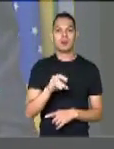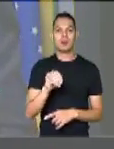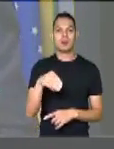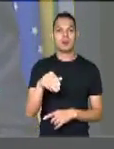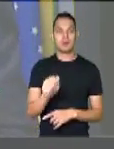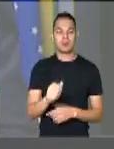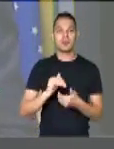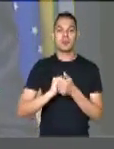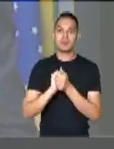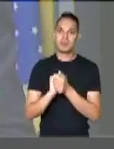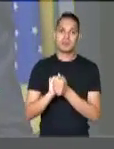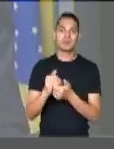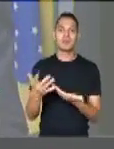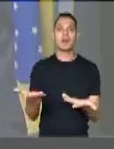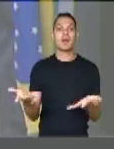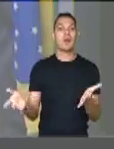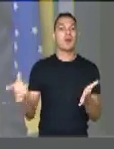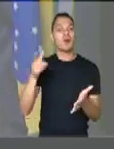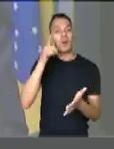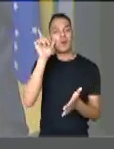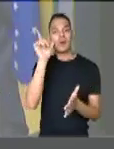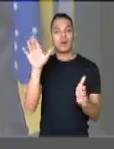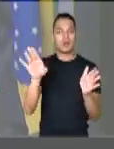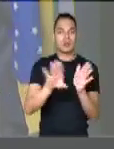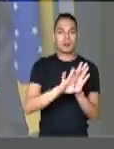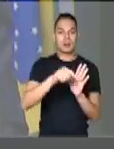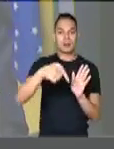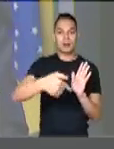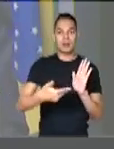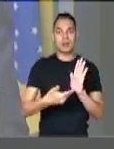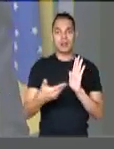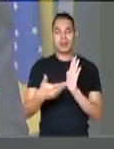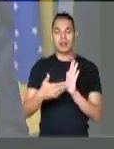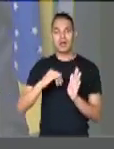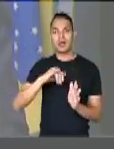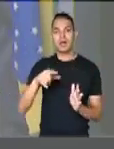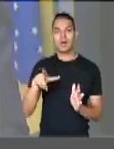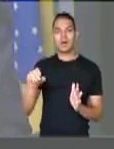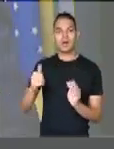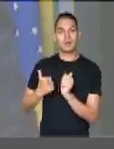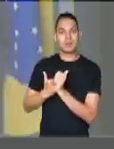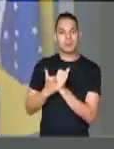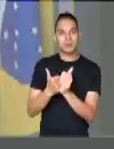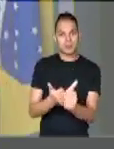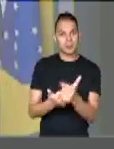saudá-lo, que ontem, ao chegar aqui nesta casa, ele me acompanhou